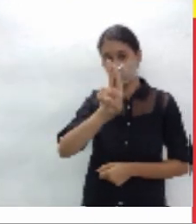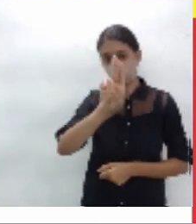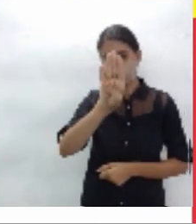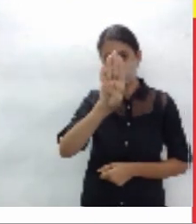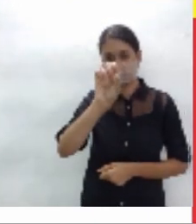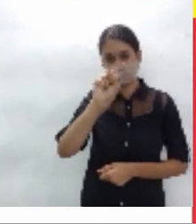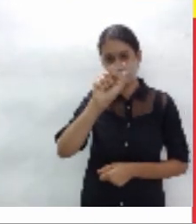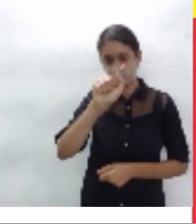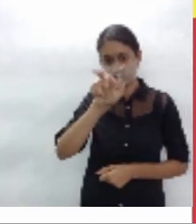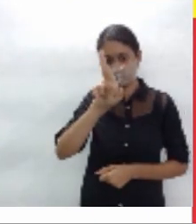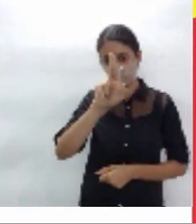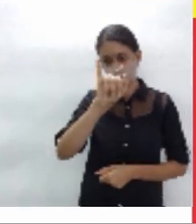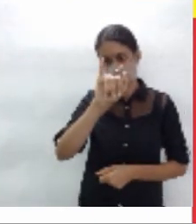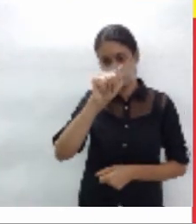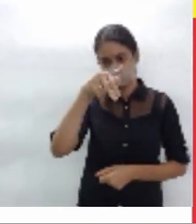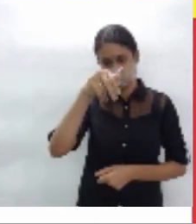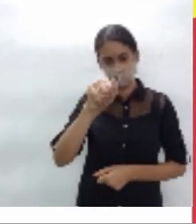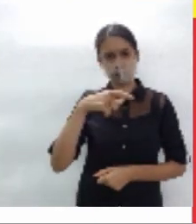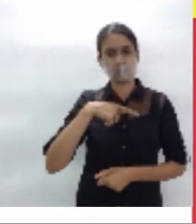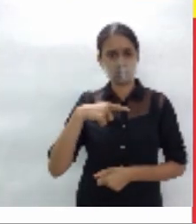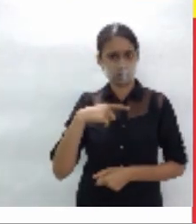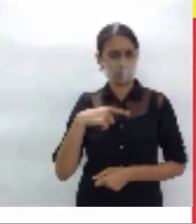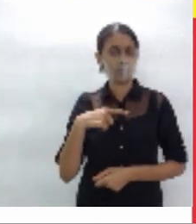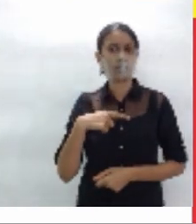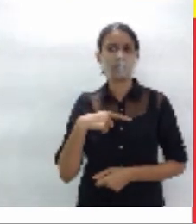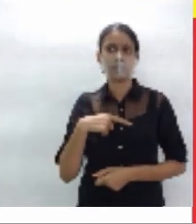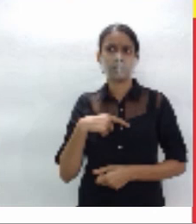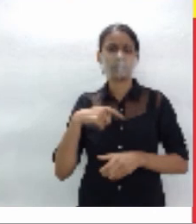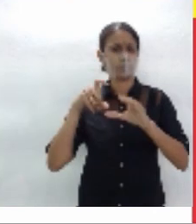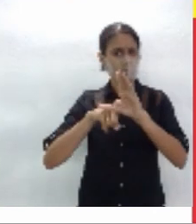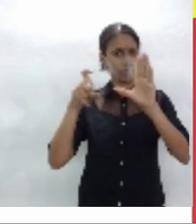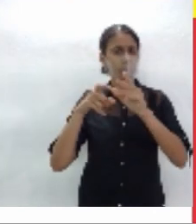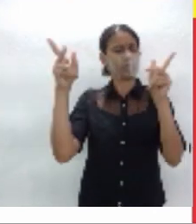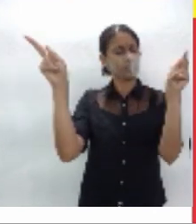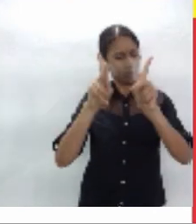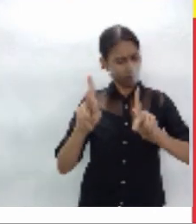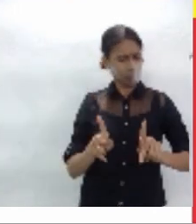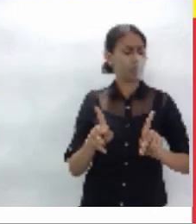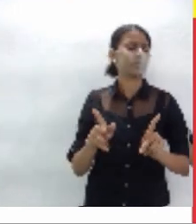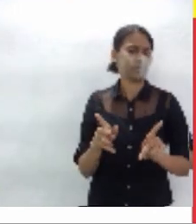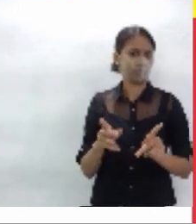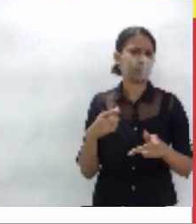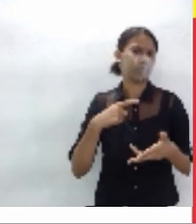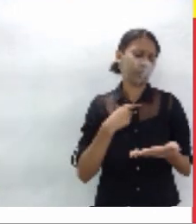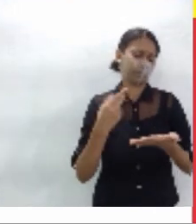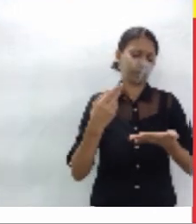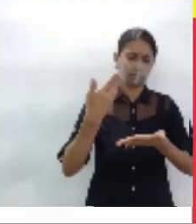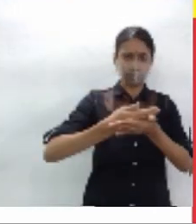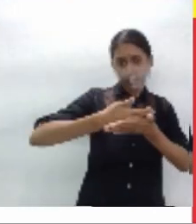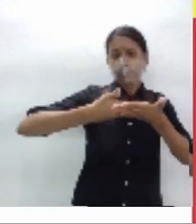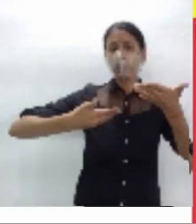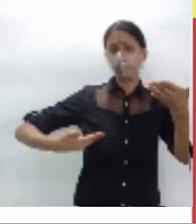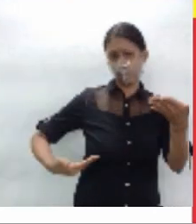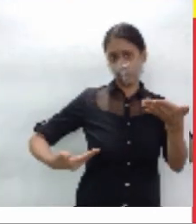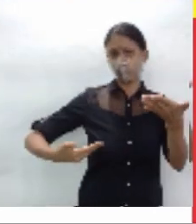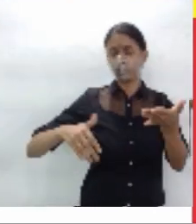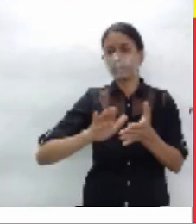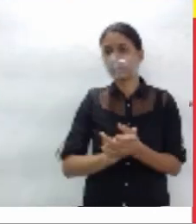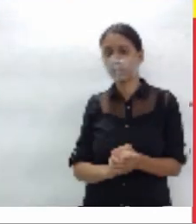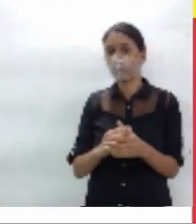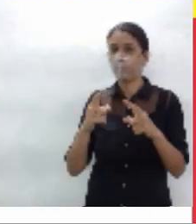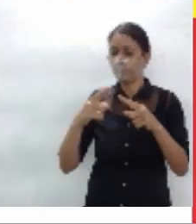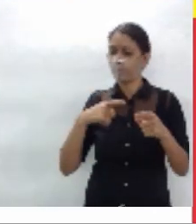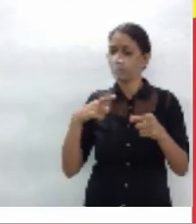das colônias foi, em geral, pacífica, indeterminada por meio de pactos. Contudo, os estabelecimentos